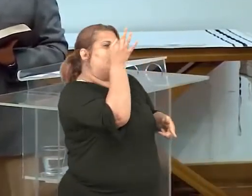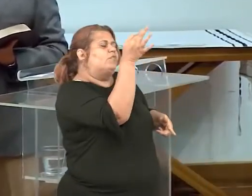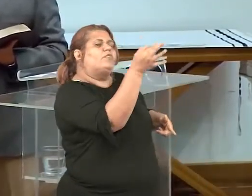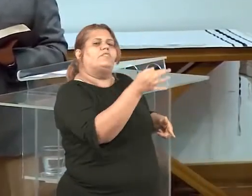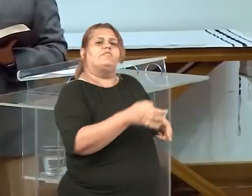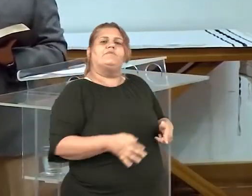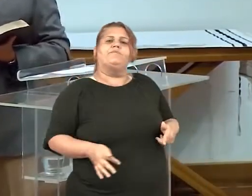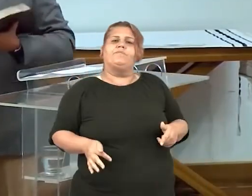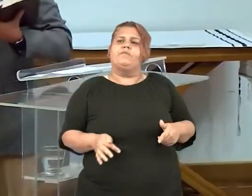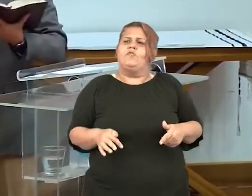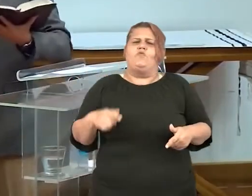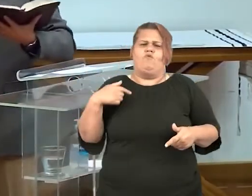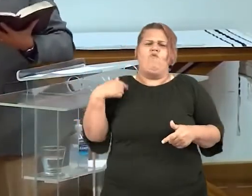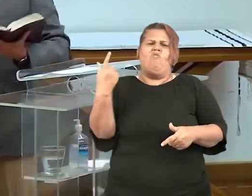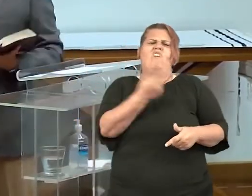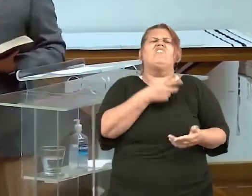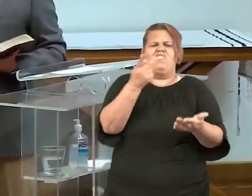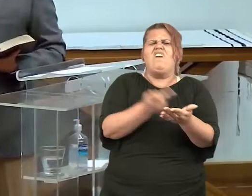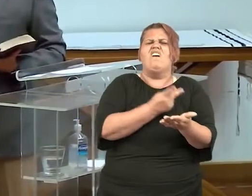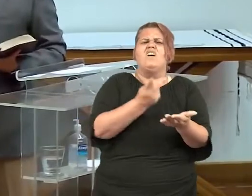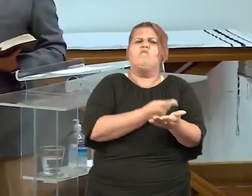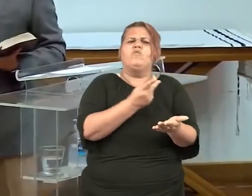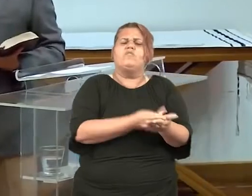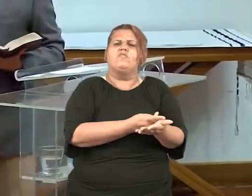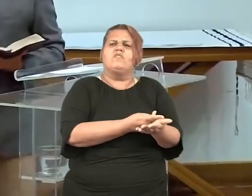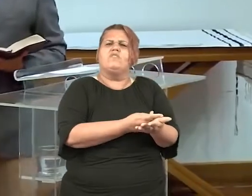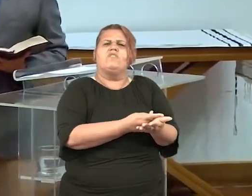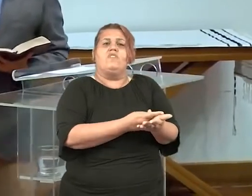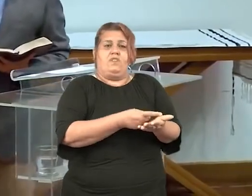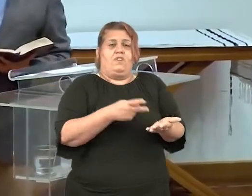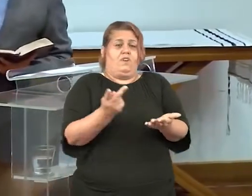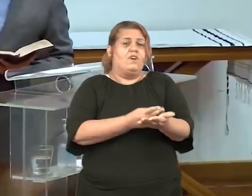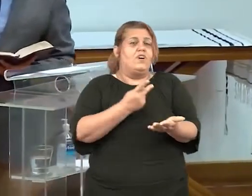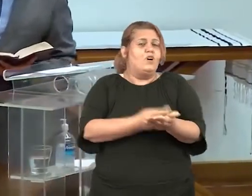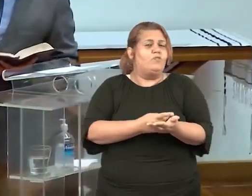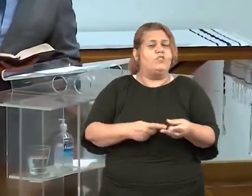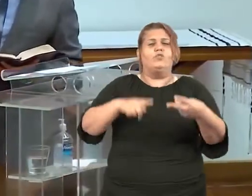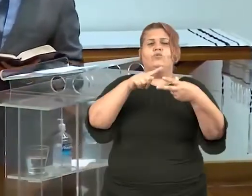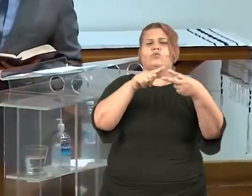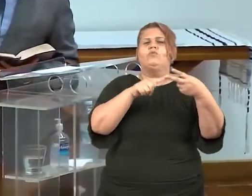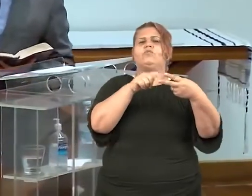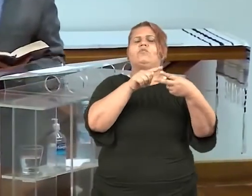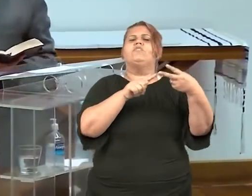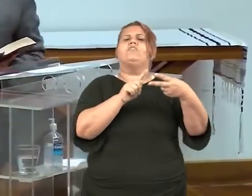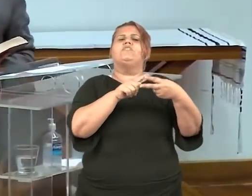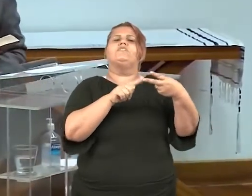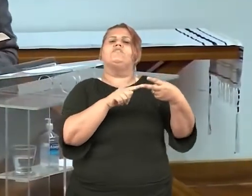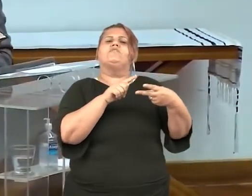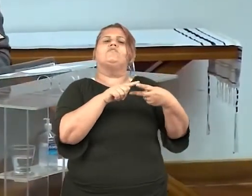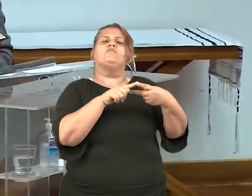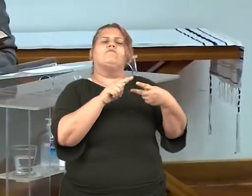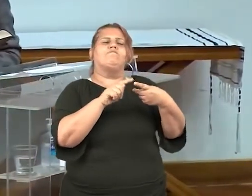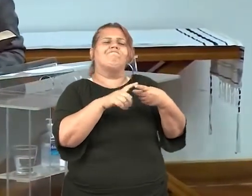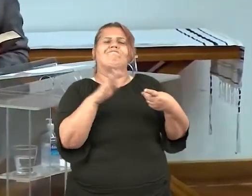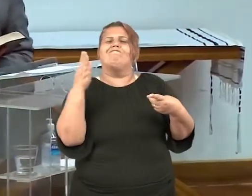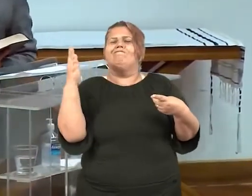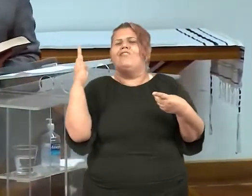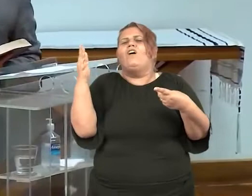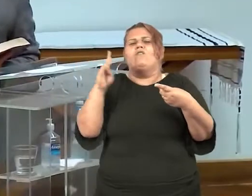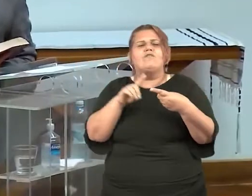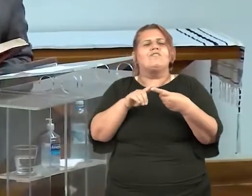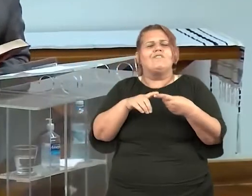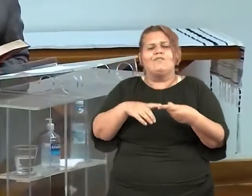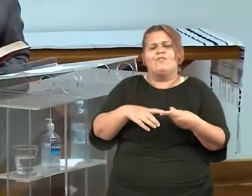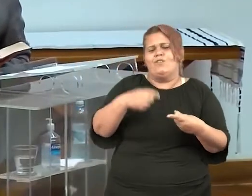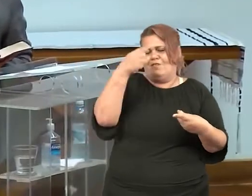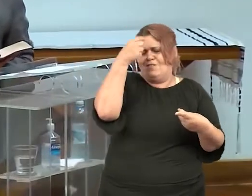pretensões. Nós erramos quanto a isso, e erramos em dois aspectos: no falso entendimento de